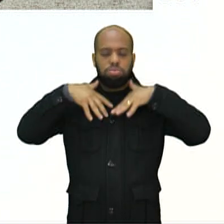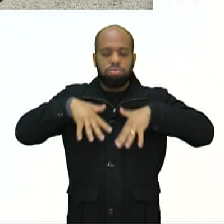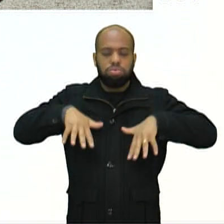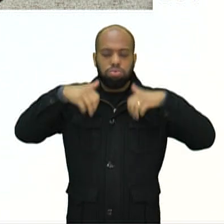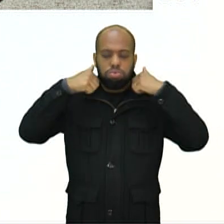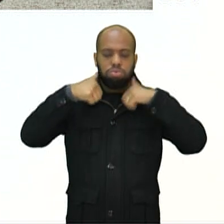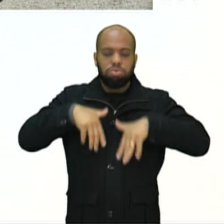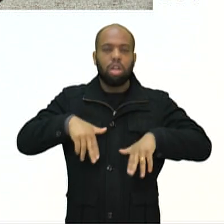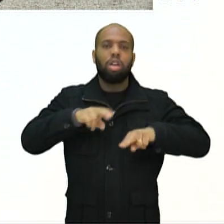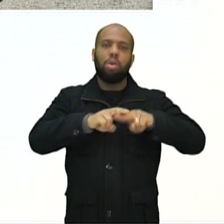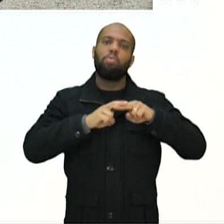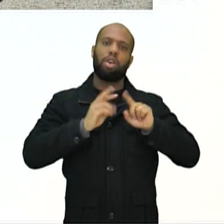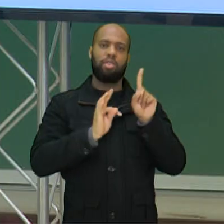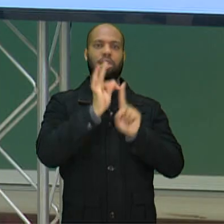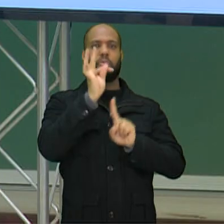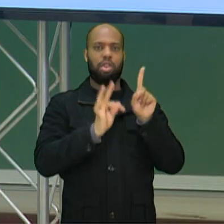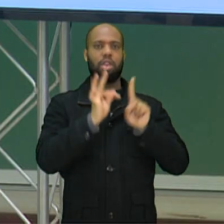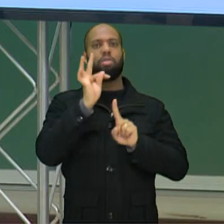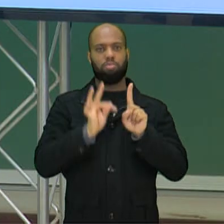nossa temperatura.